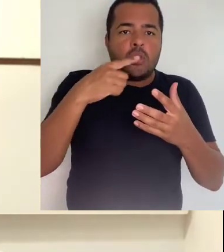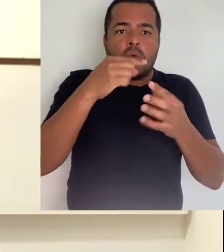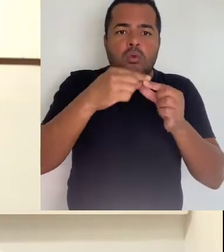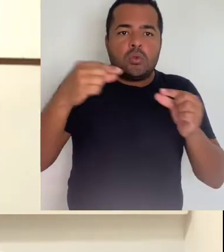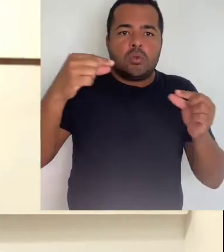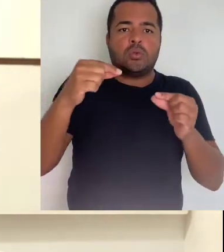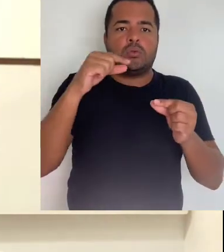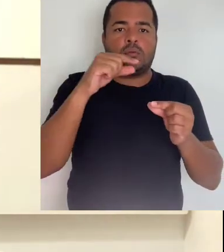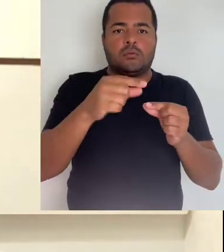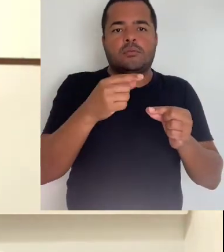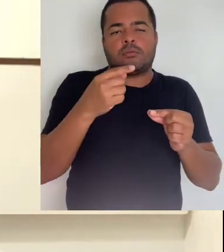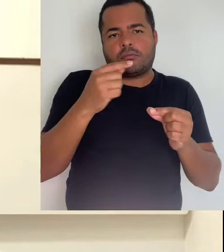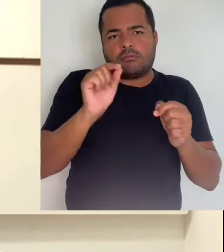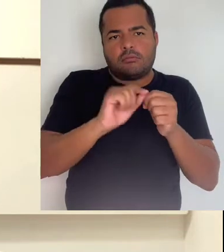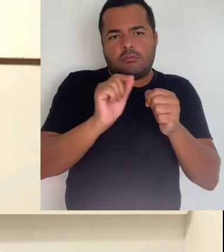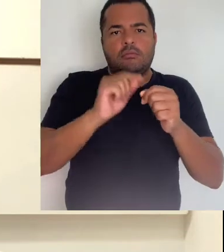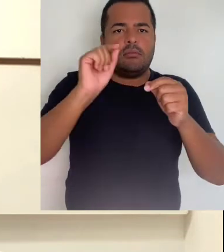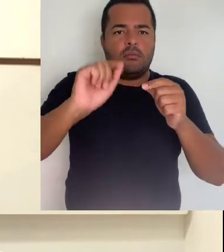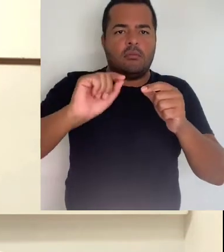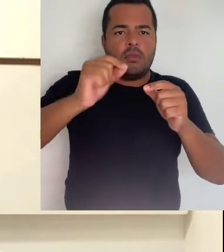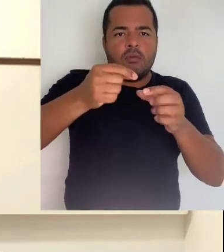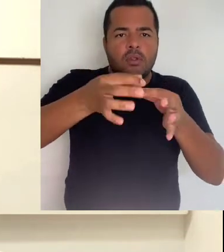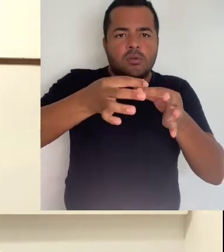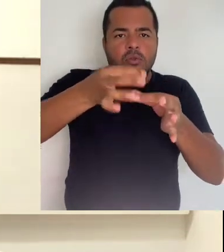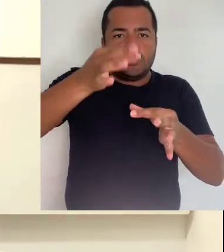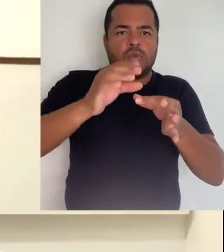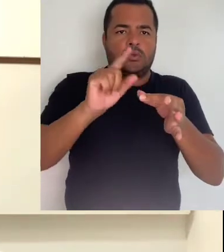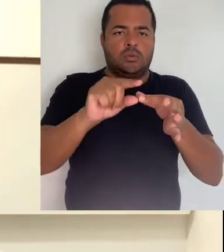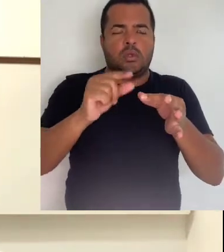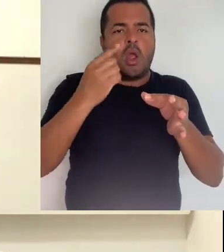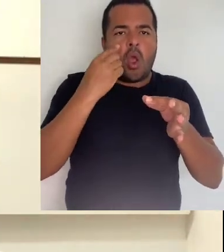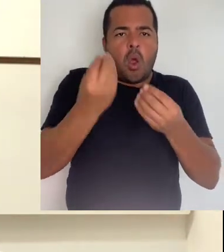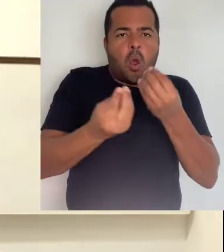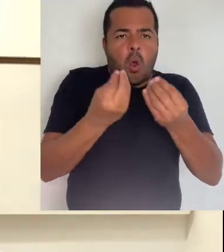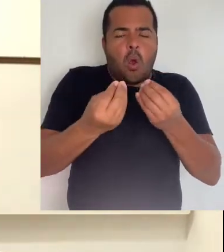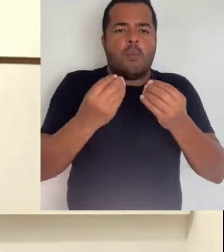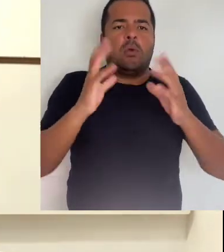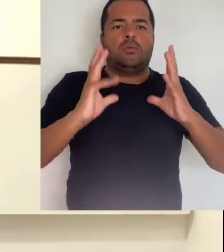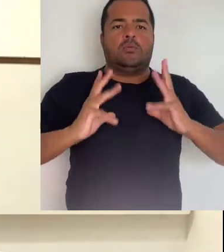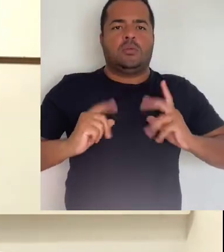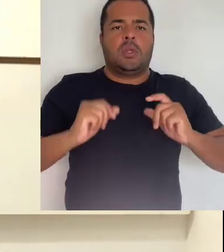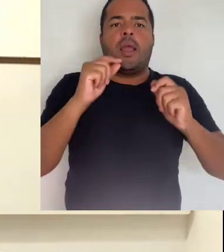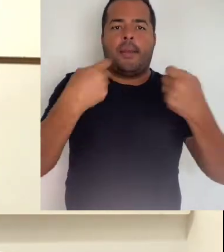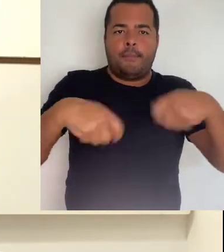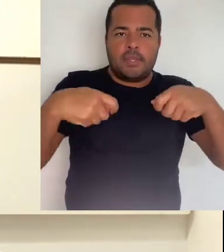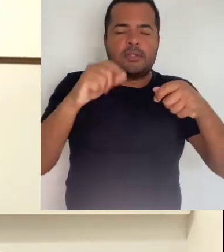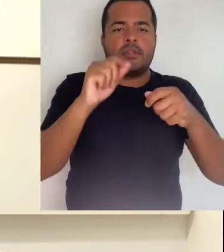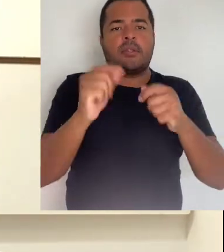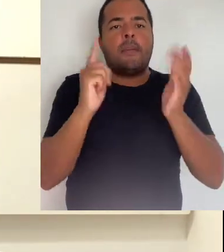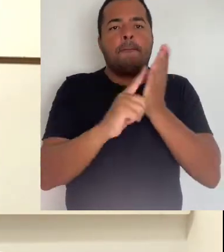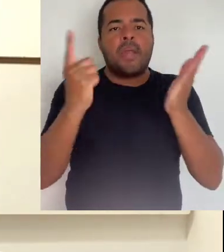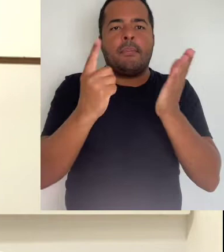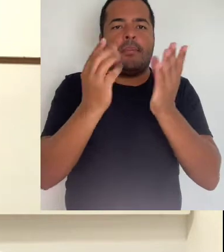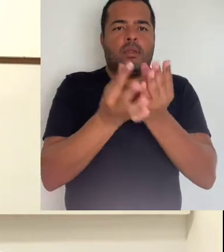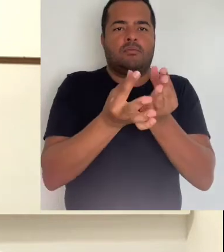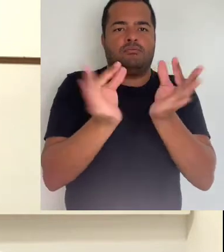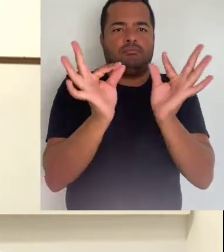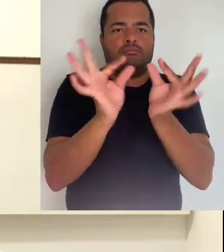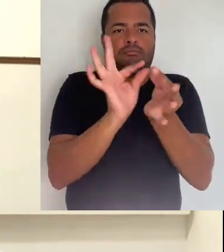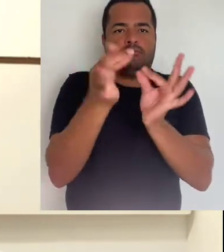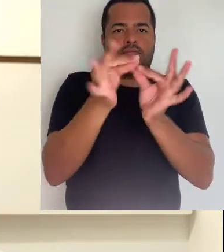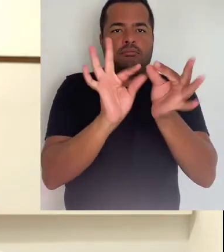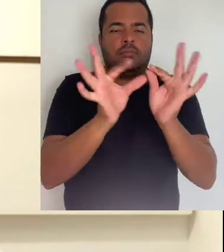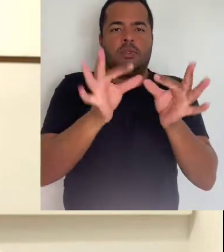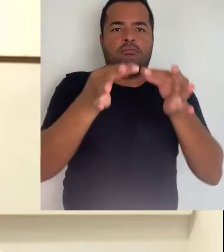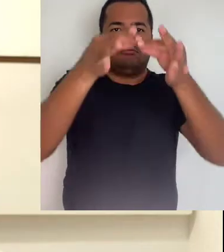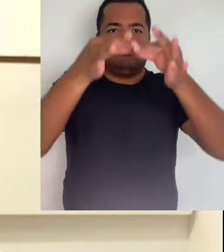suporte universal. Você vai fazer uma filtração, certo? Você vai fazer uma filtração do material para o